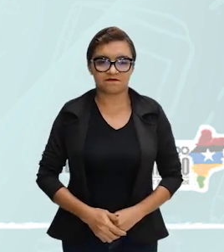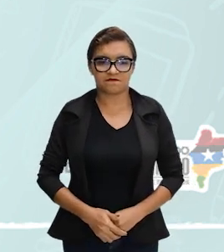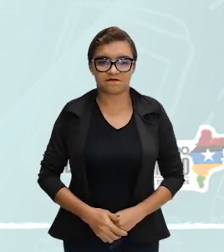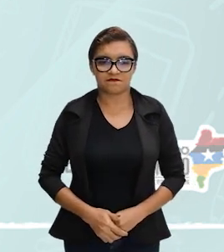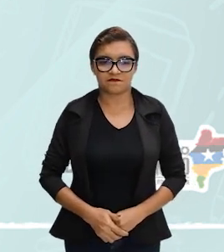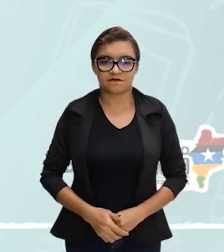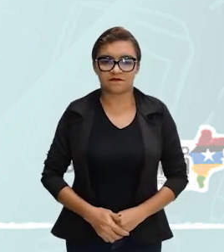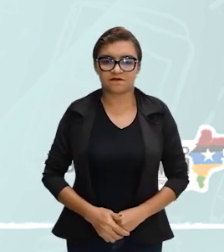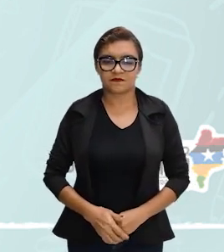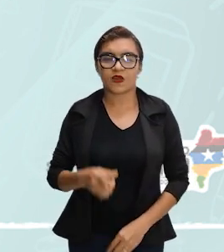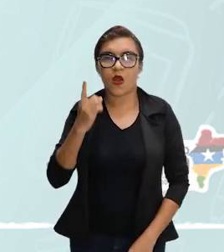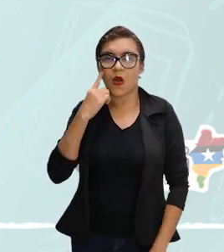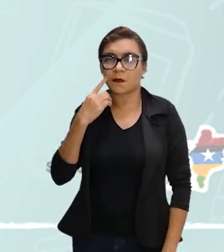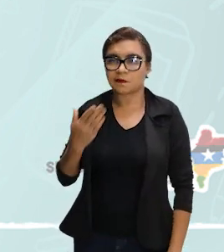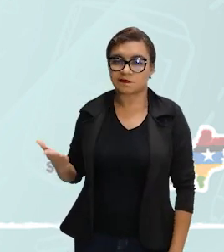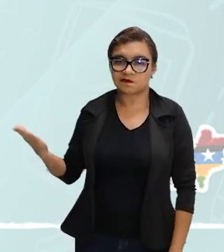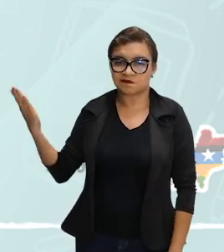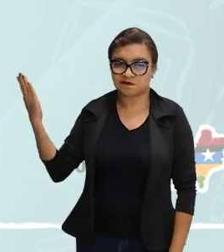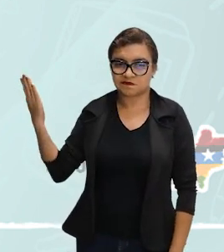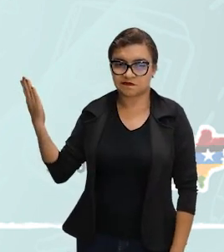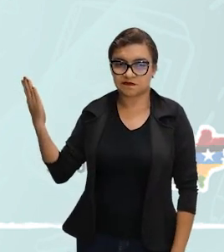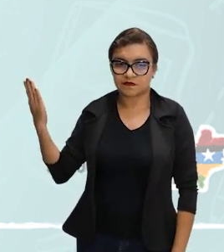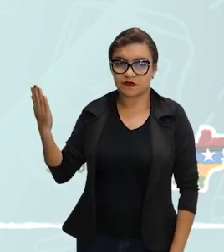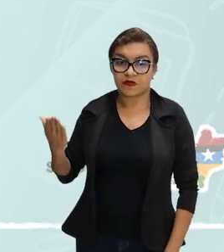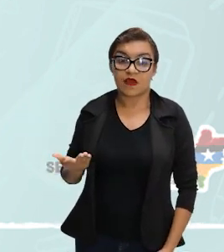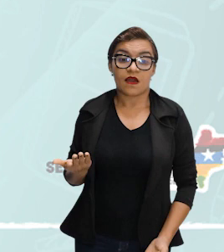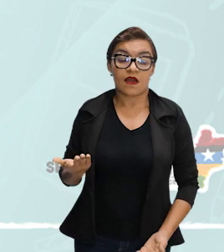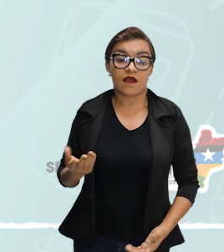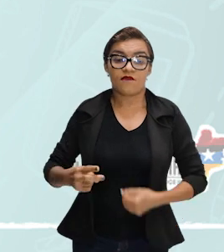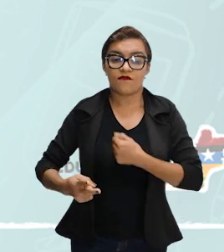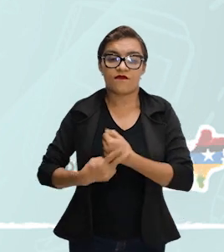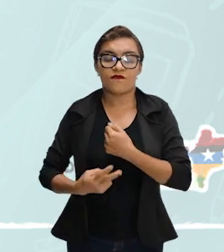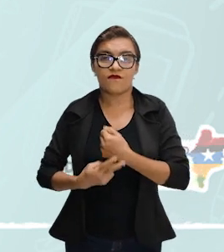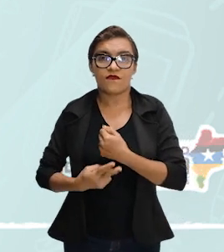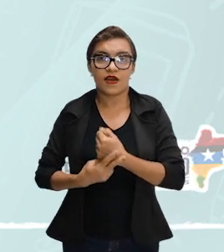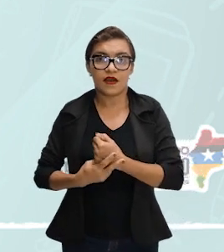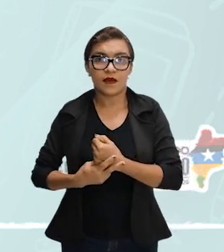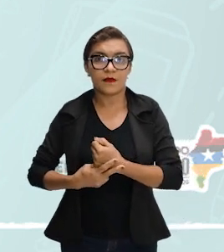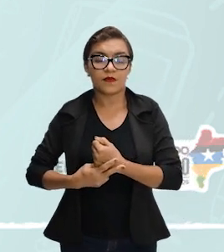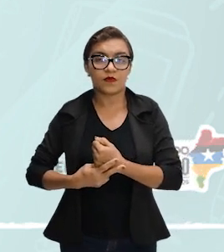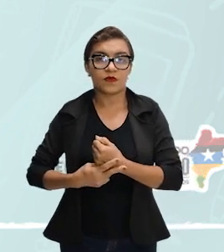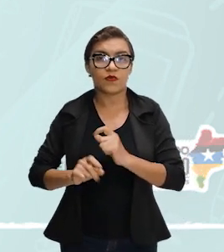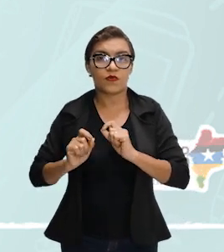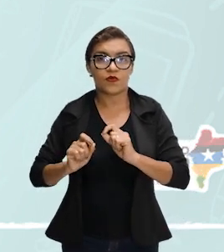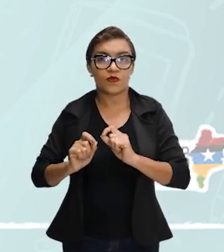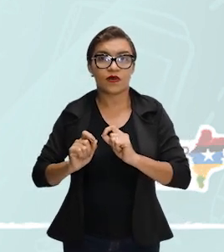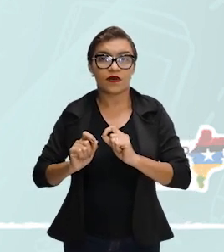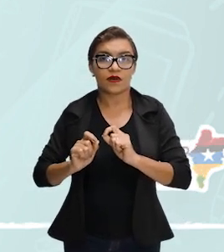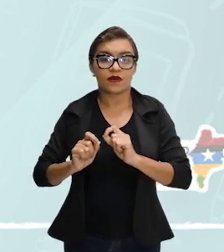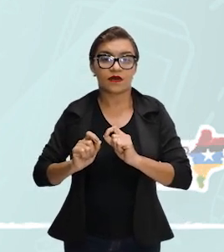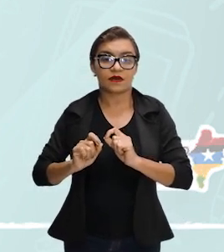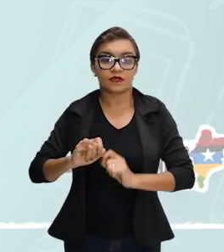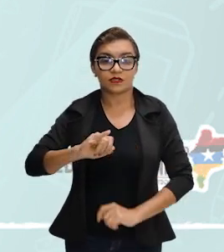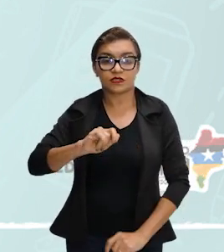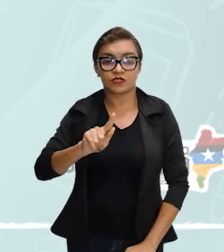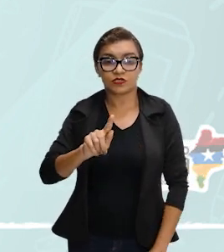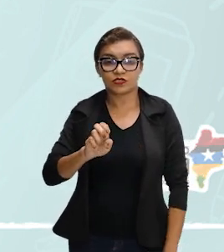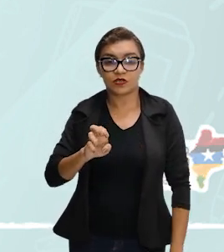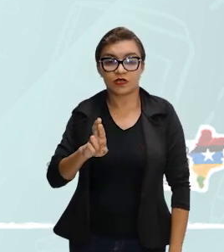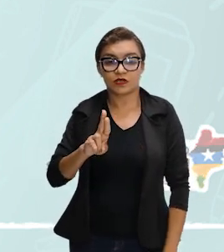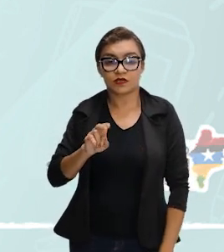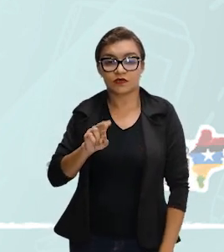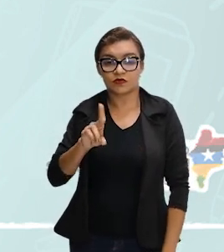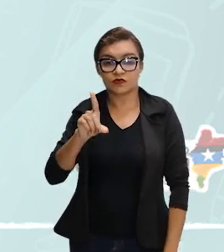gerúndio terminam em ando ou yendo. E nós já tivemos uma aula sobre gerúndio, tá? Que está lá